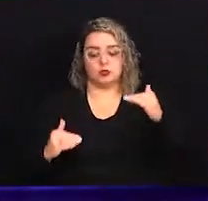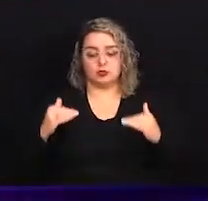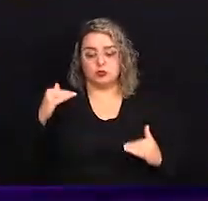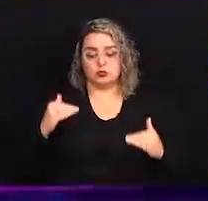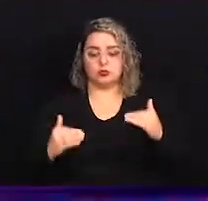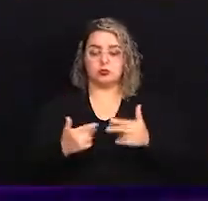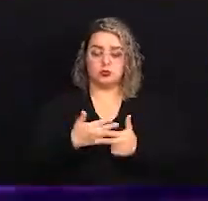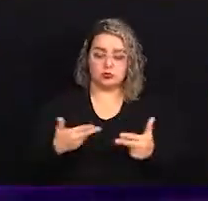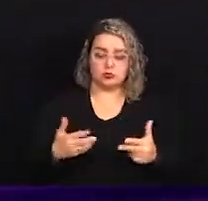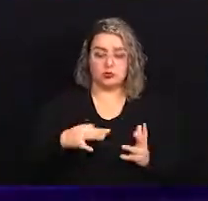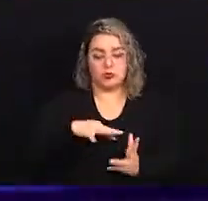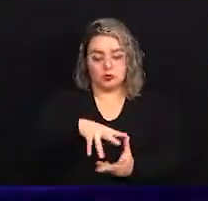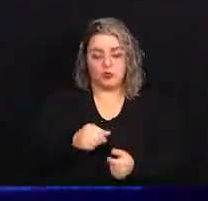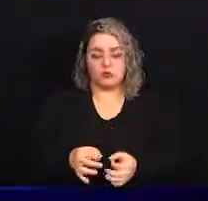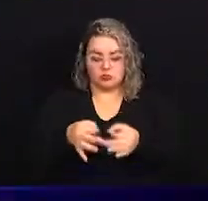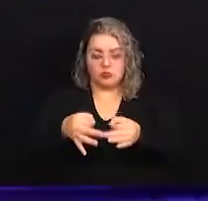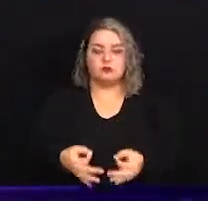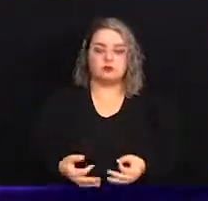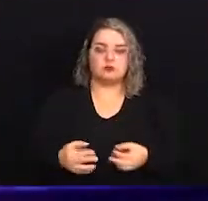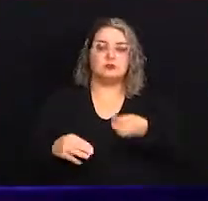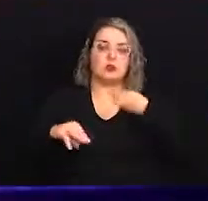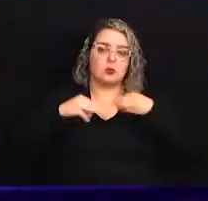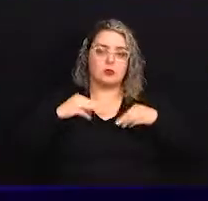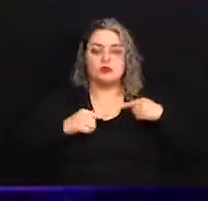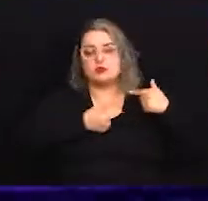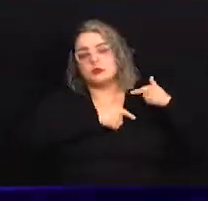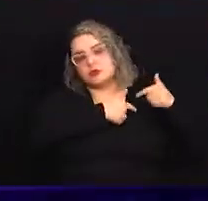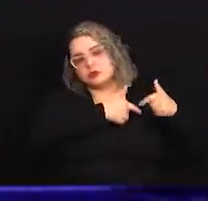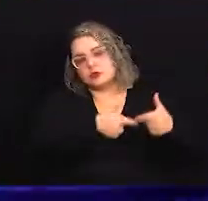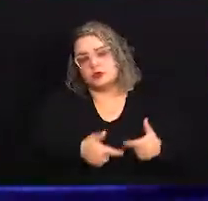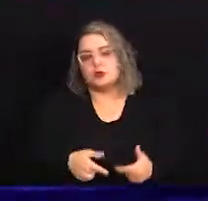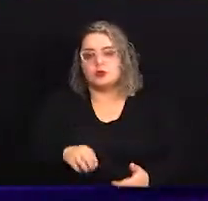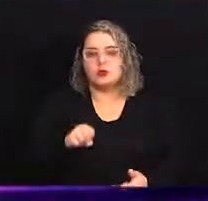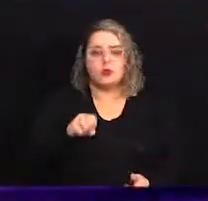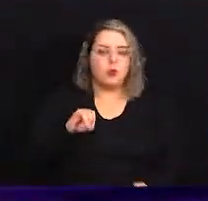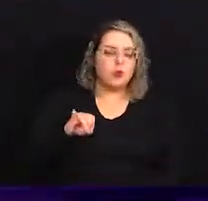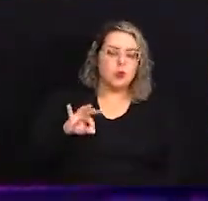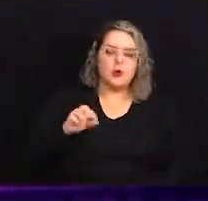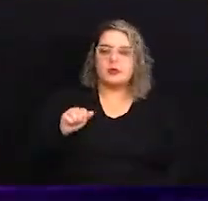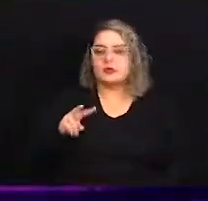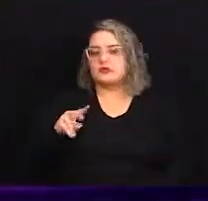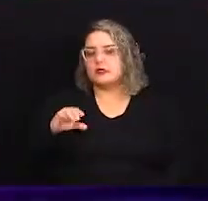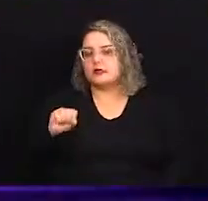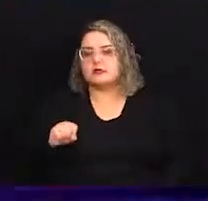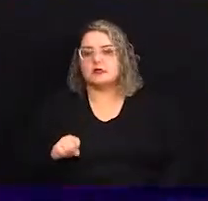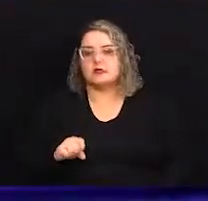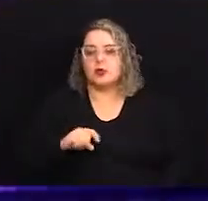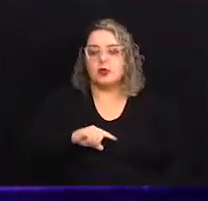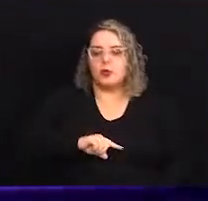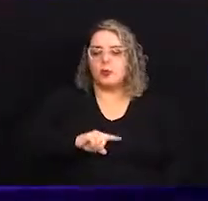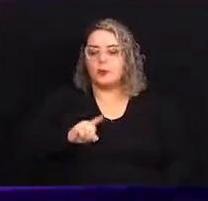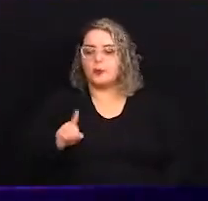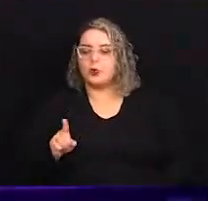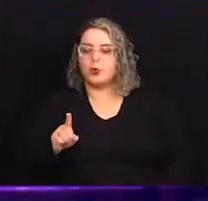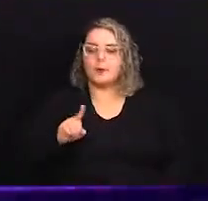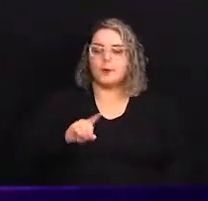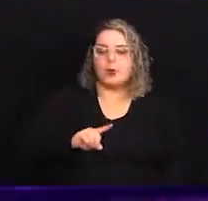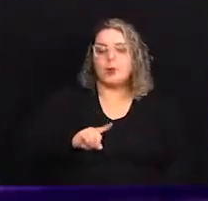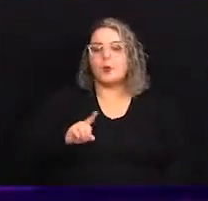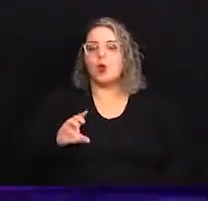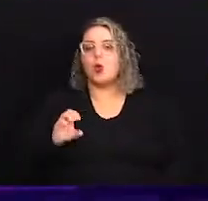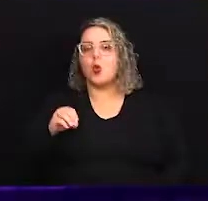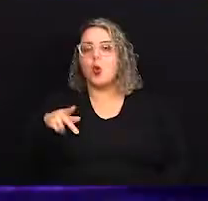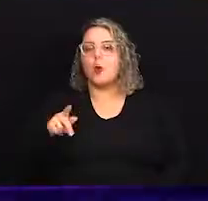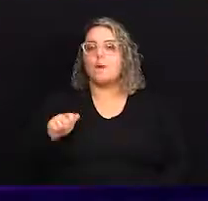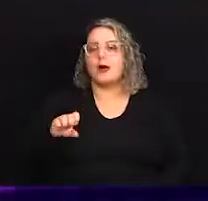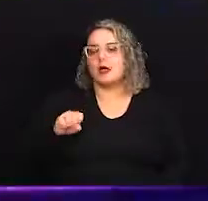entre as duas coisas. Então, a música clássica, que tem muitas oitavas, muito compasso muito definido, seria mais a música